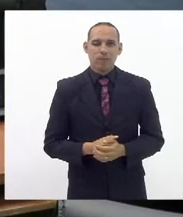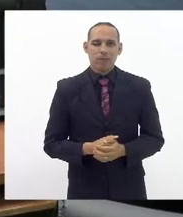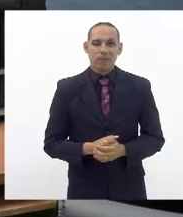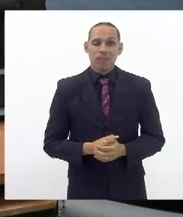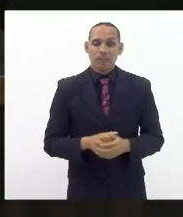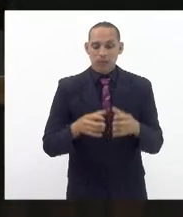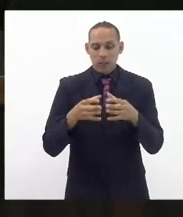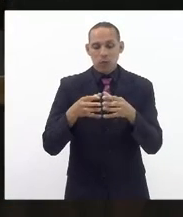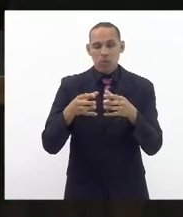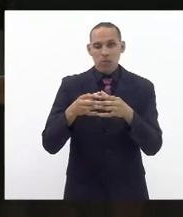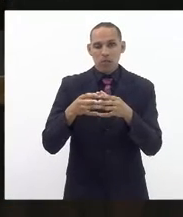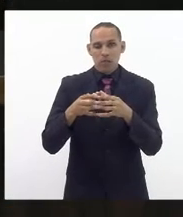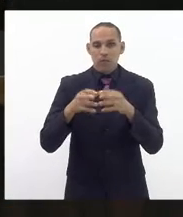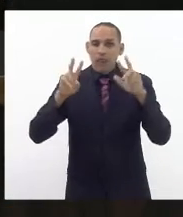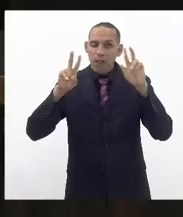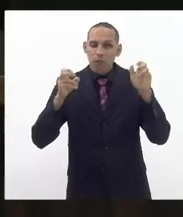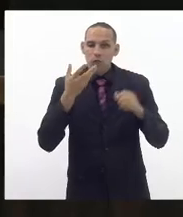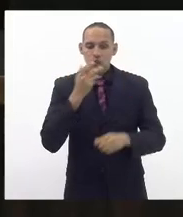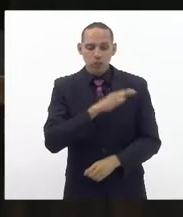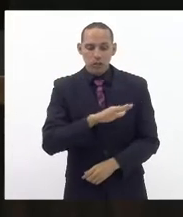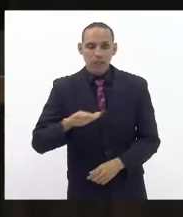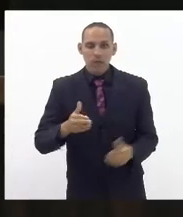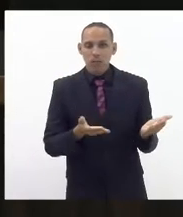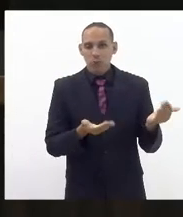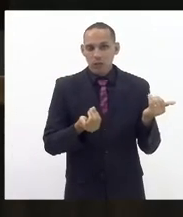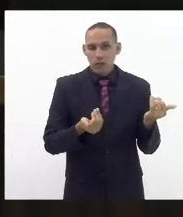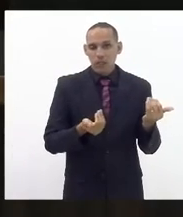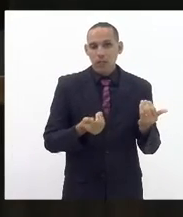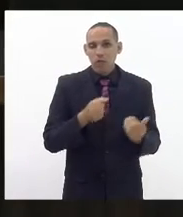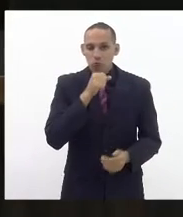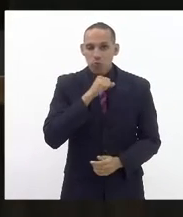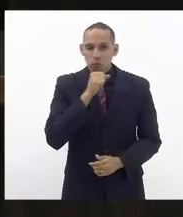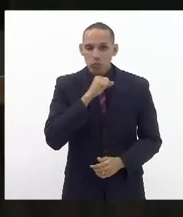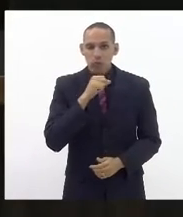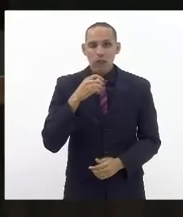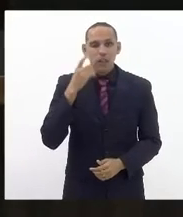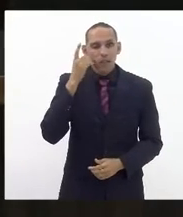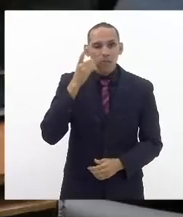Pela Comissão de Assuntos da Criança, Adolescente e Idoso, deputada Rosane Félix.